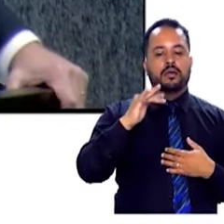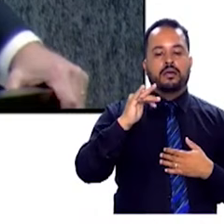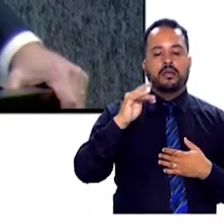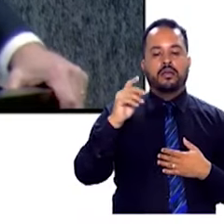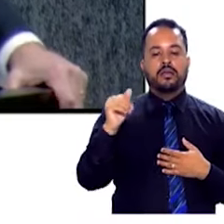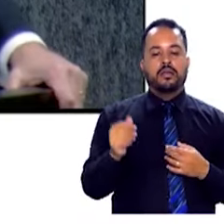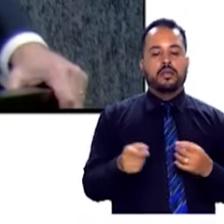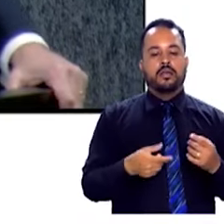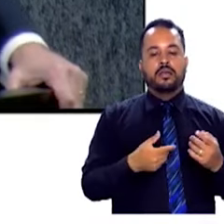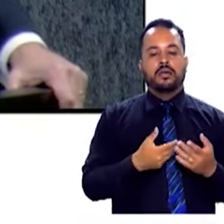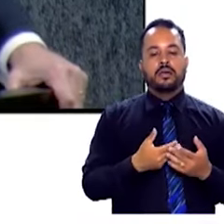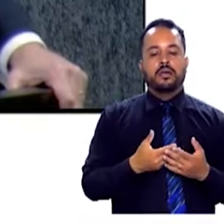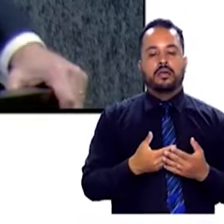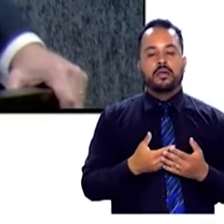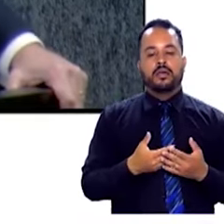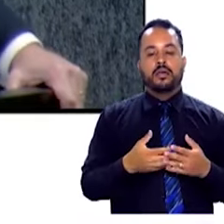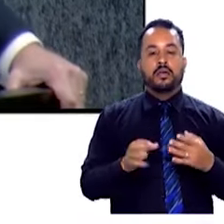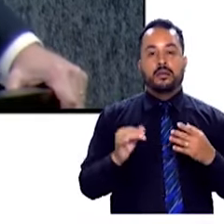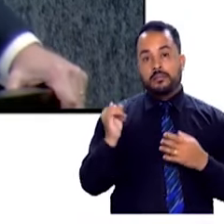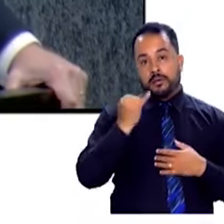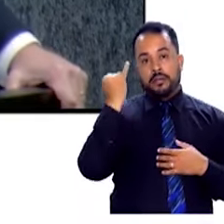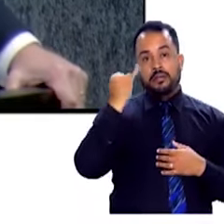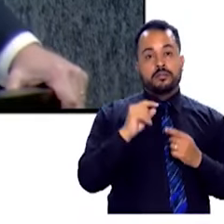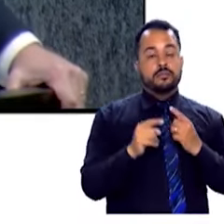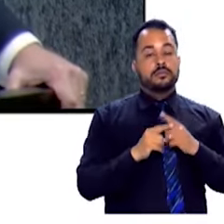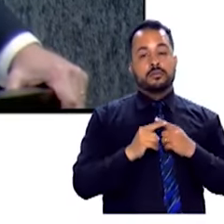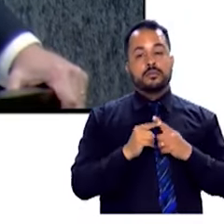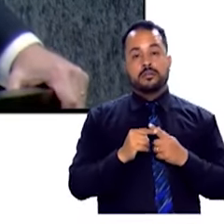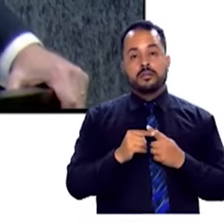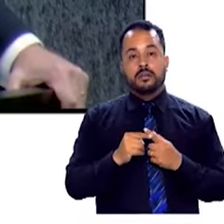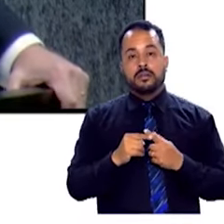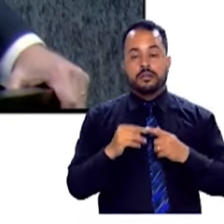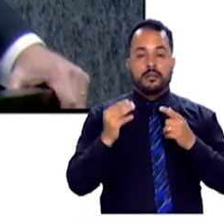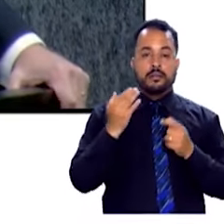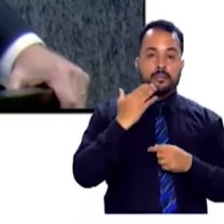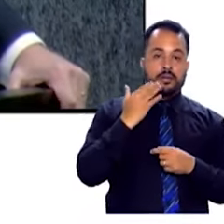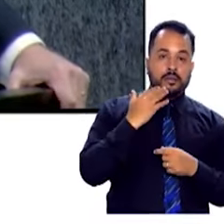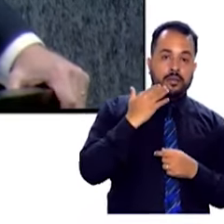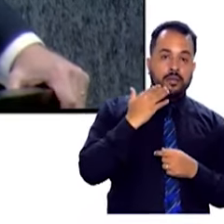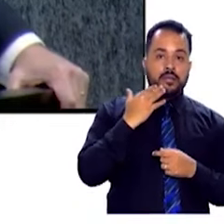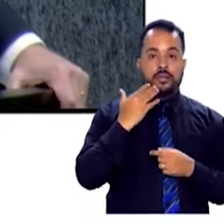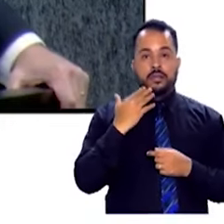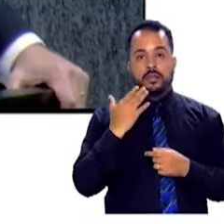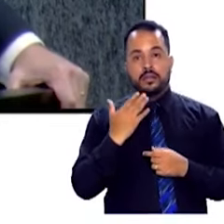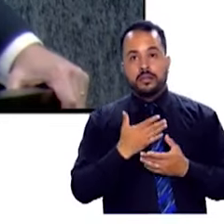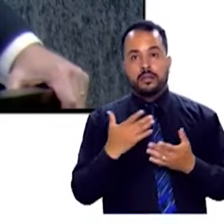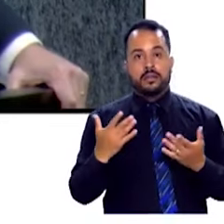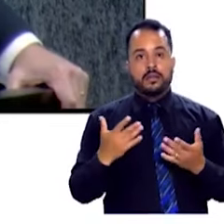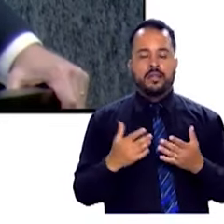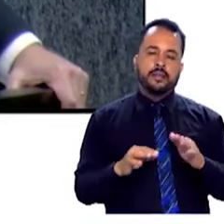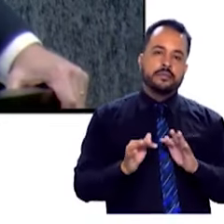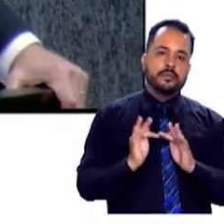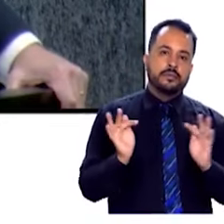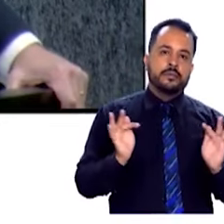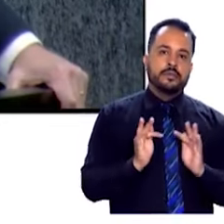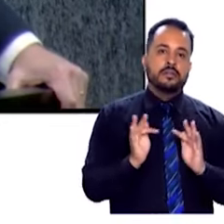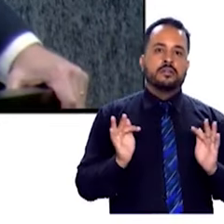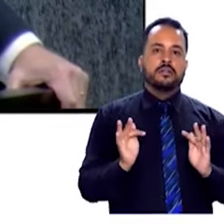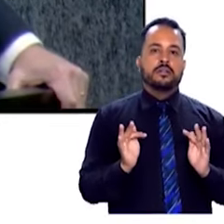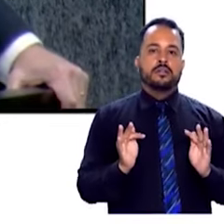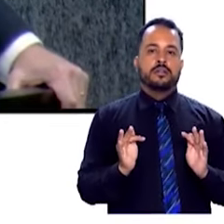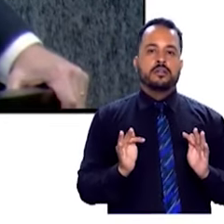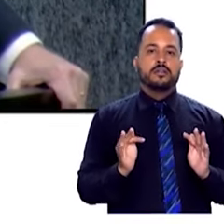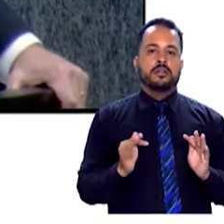advocate mas S sou importante porque eh ele pede o pedido é ridículo eh ridículamente simples ele disz olha não existe